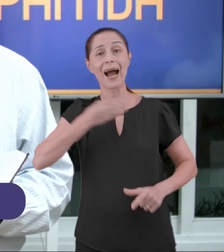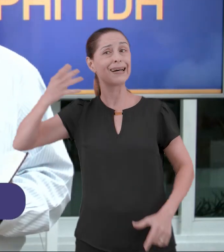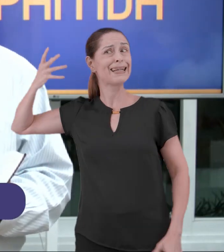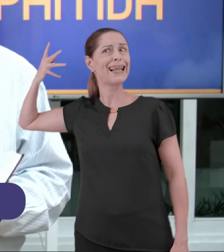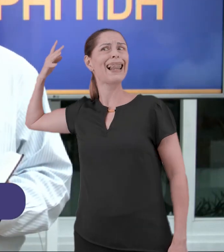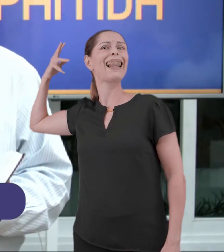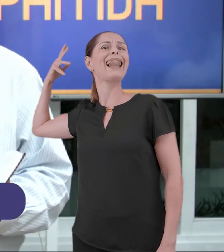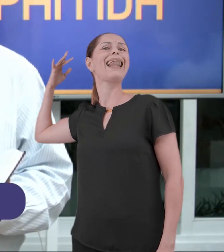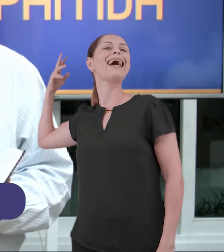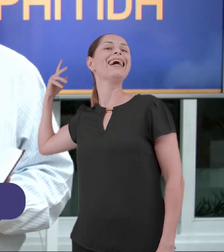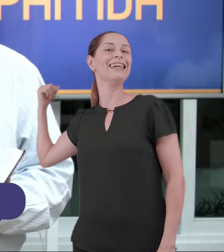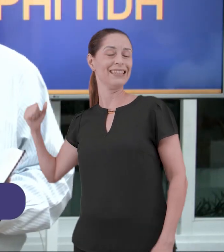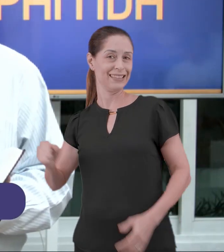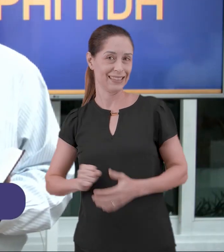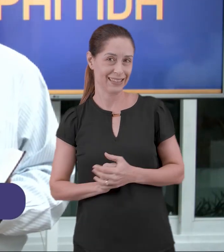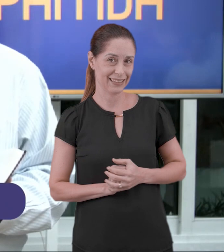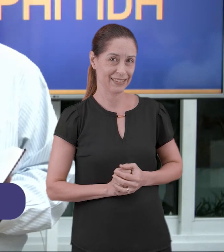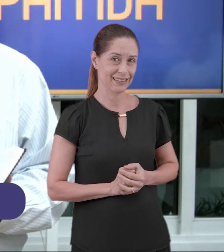o preço.